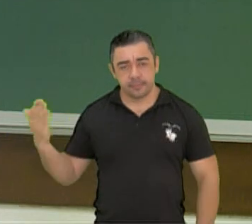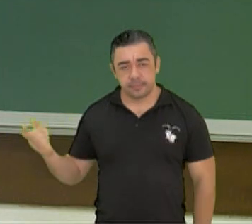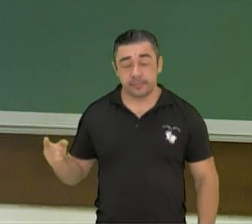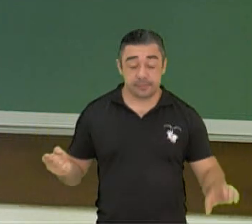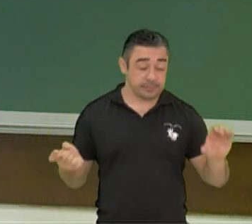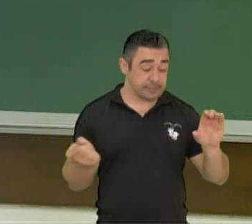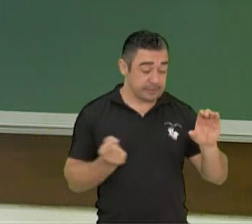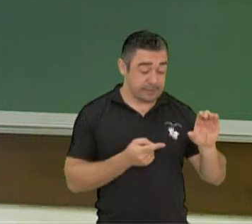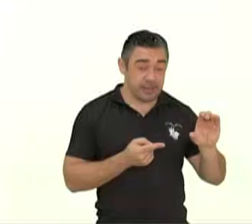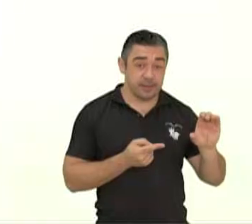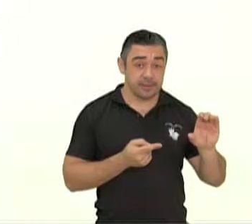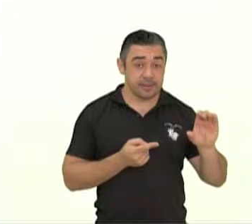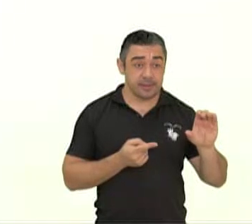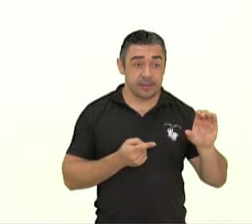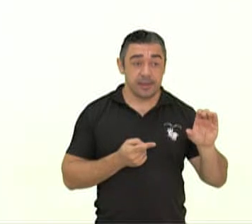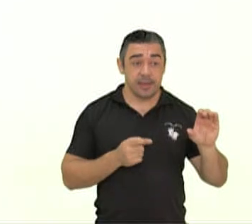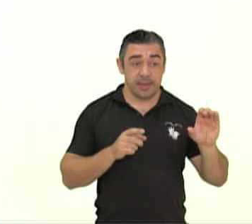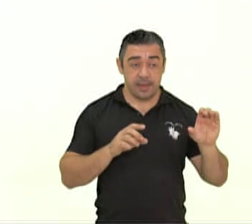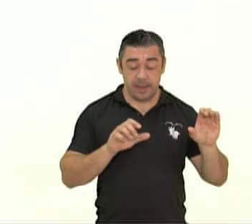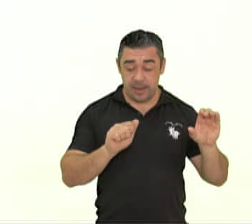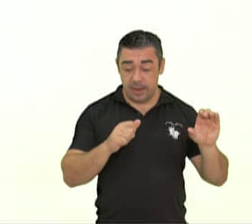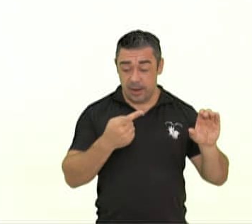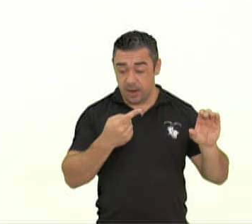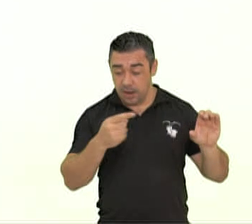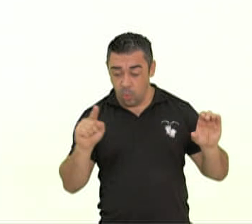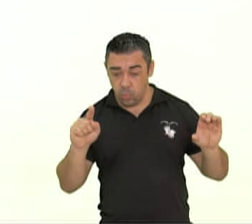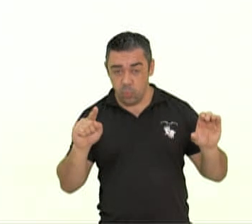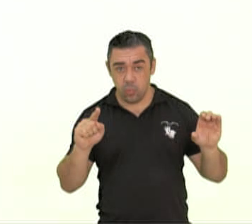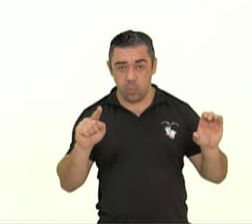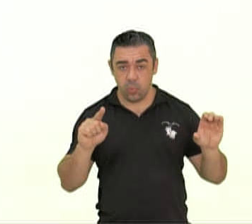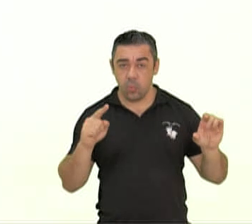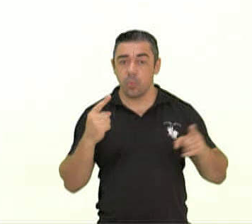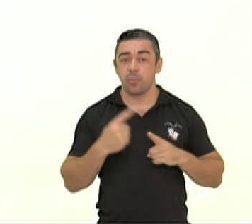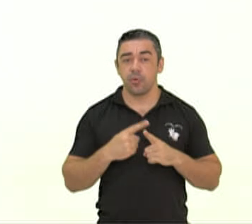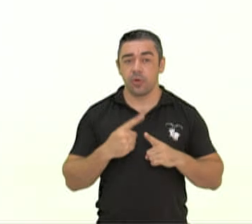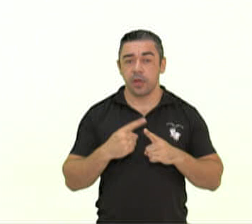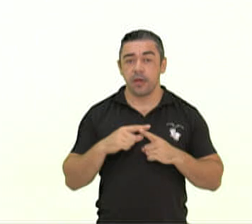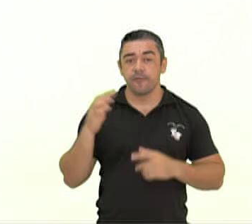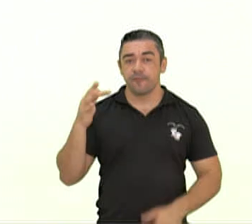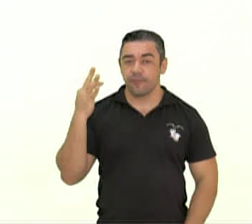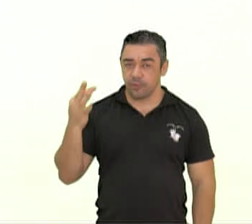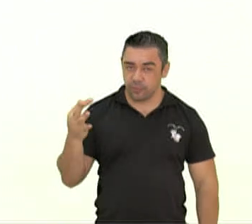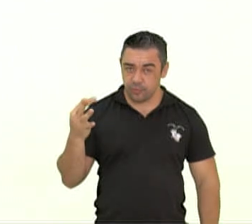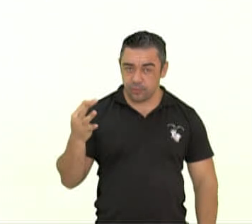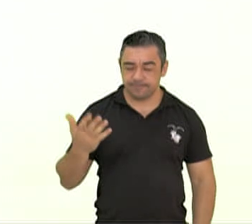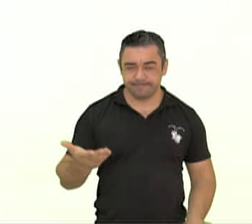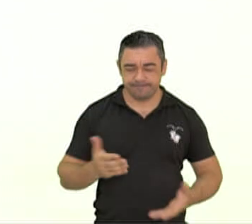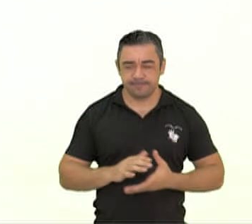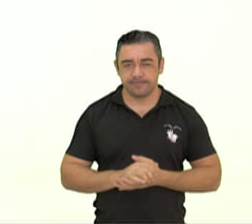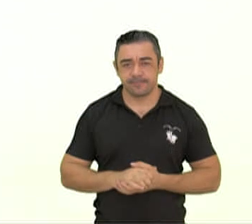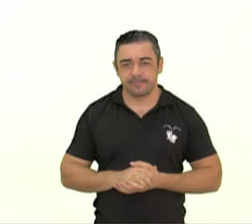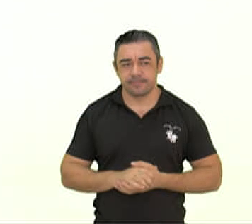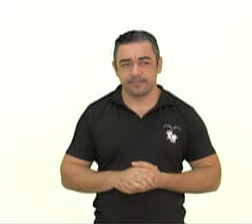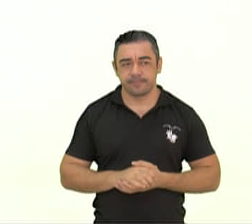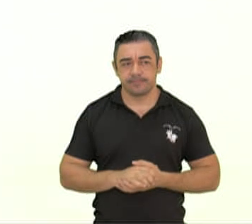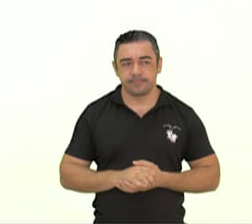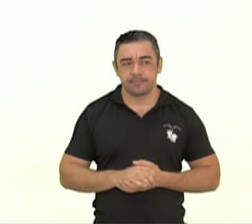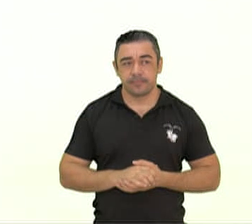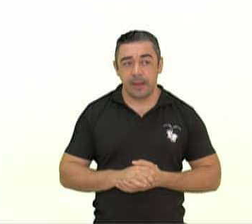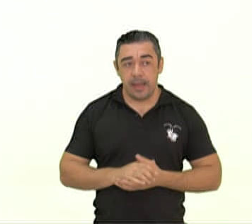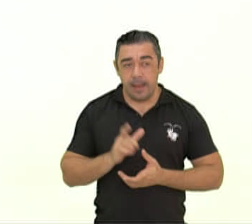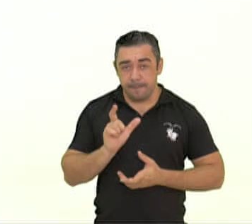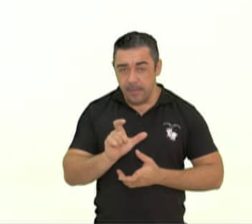se perpetuarão na geração seguinte. Estamos trabalhando ali com futuro do presente. Os